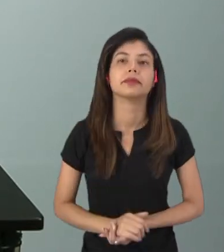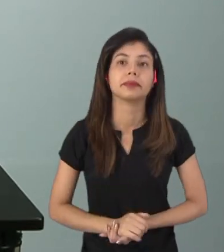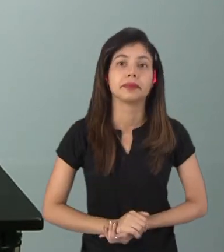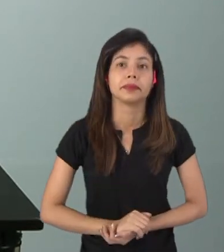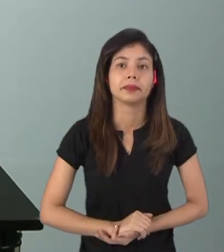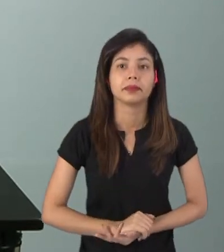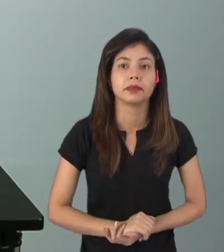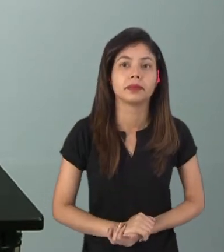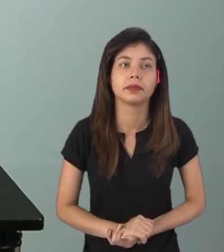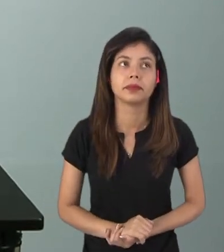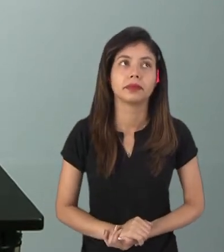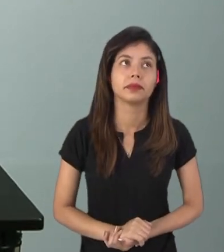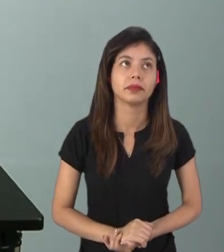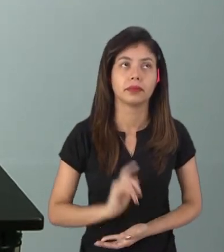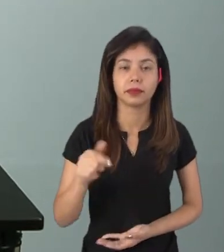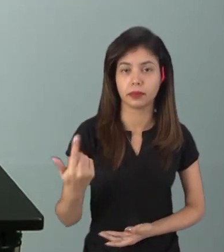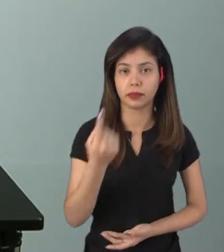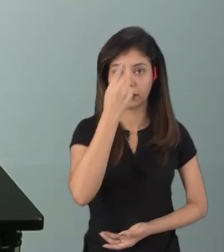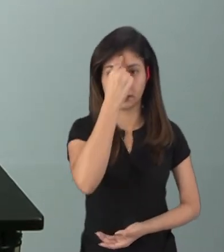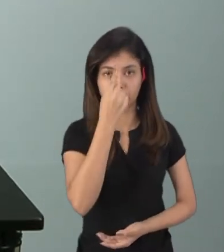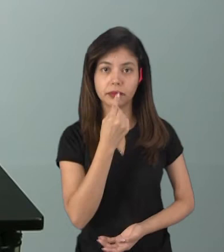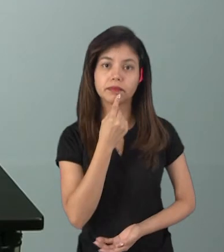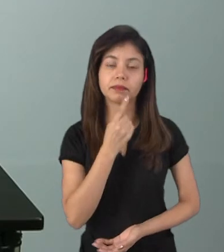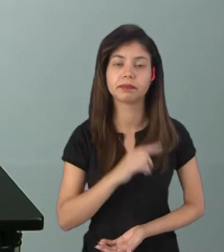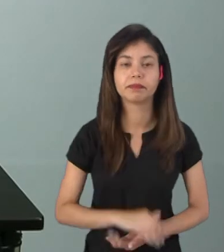tá bom. Vamos ver essa daqui?